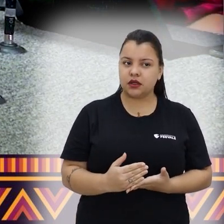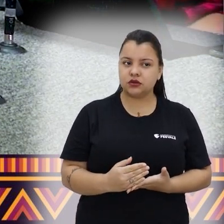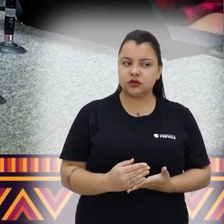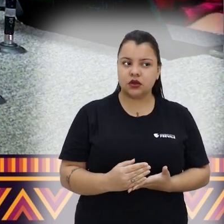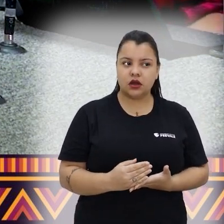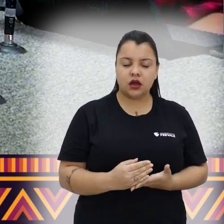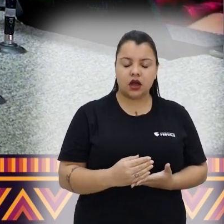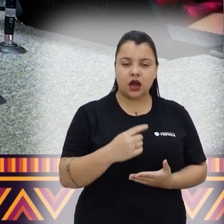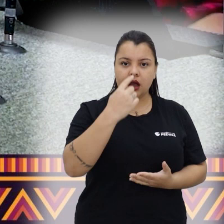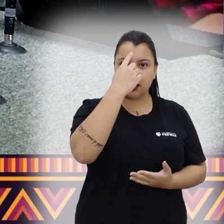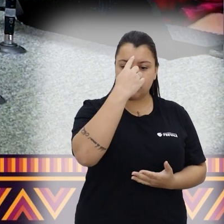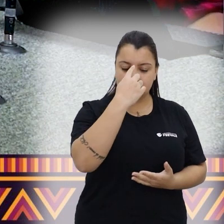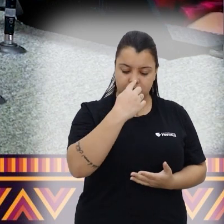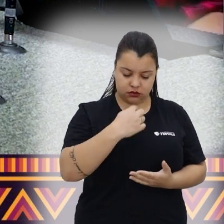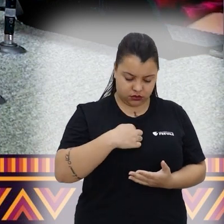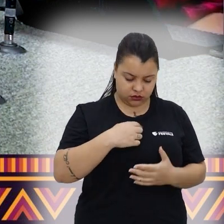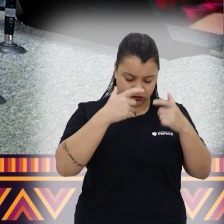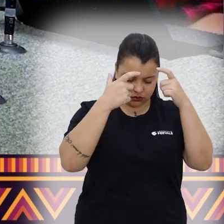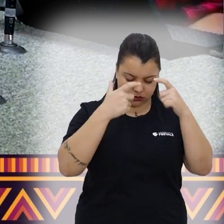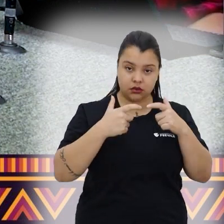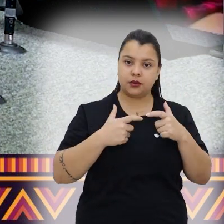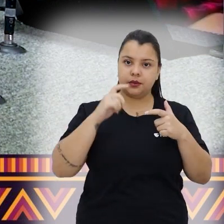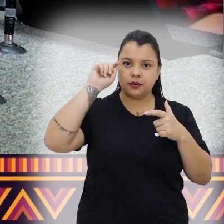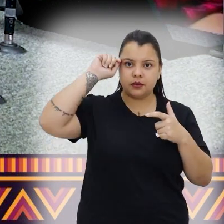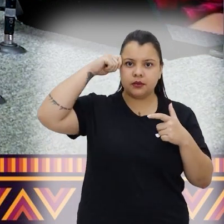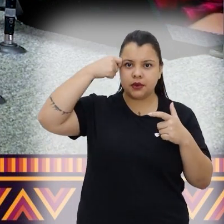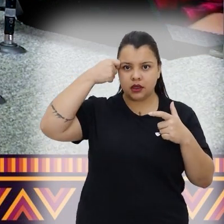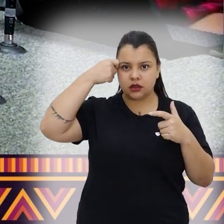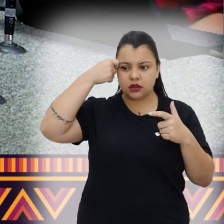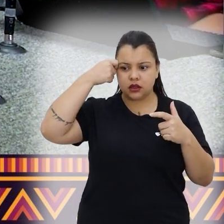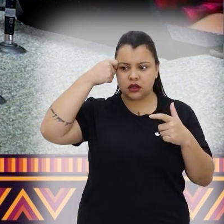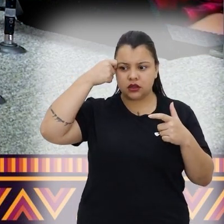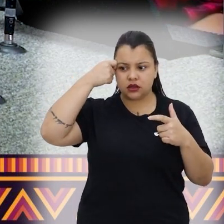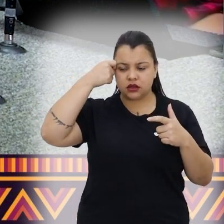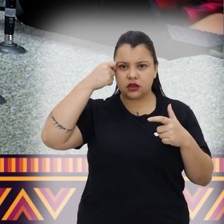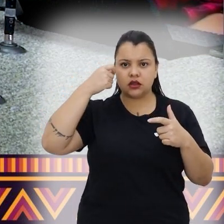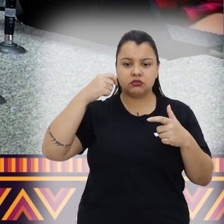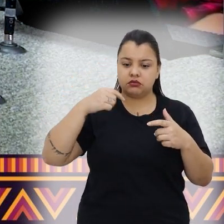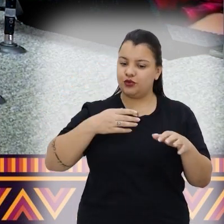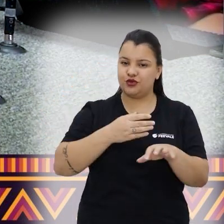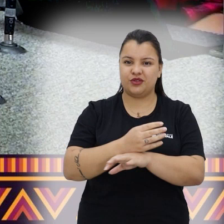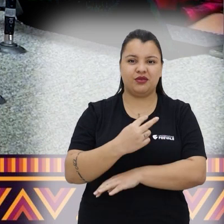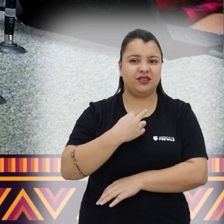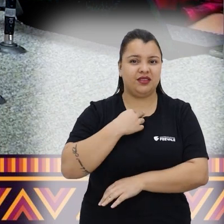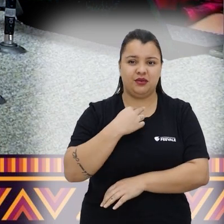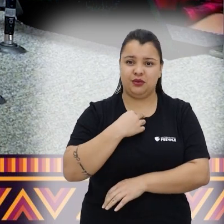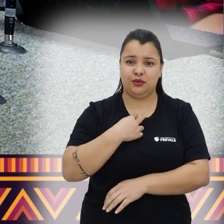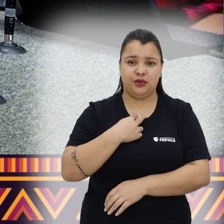daltônico do ponto de vista racial e começa a me perceber, não. Tu não entra porque a tua cor,